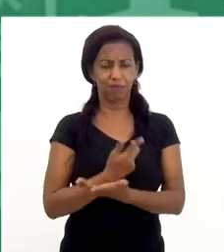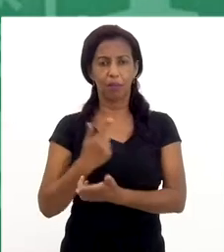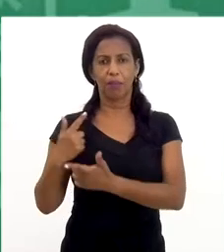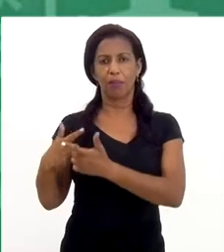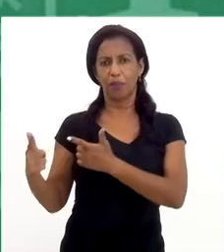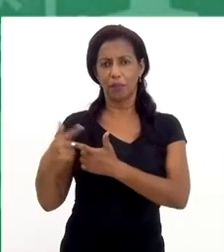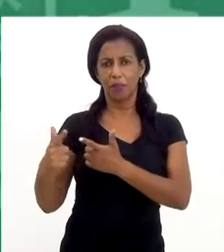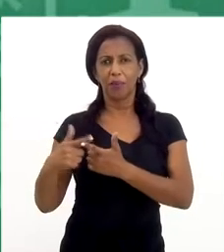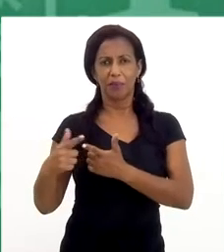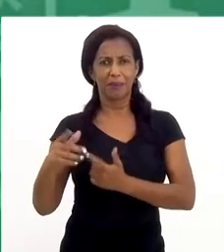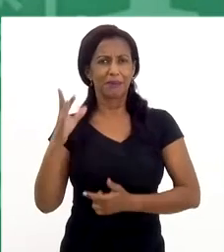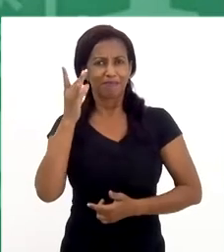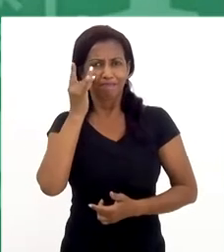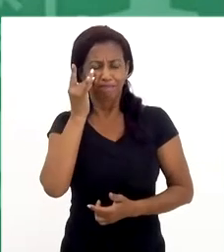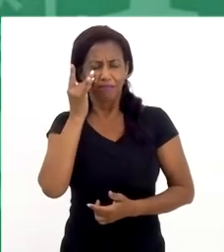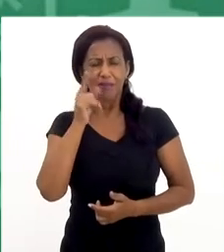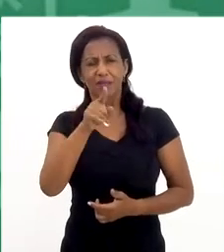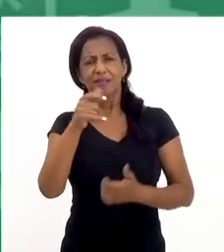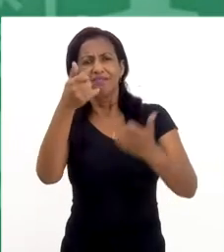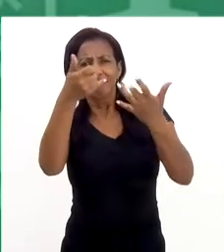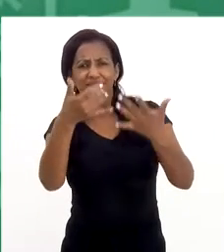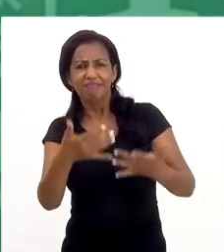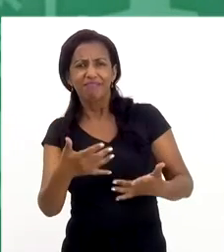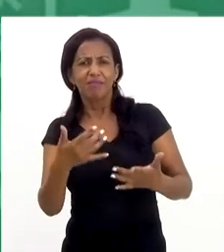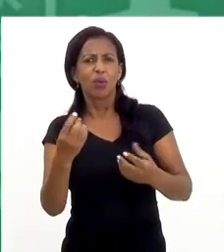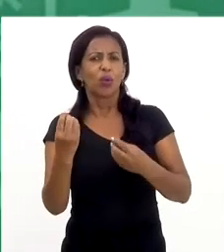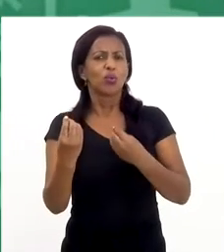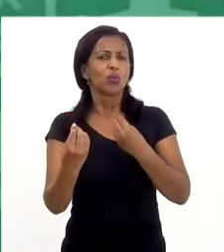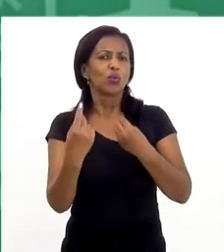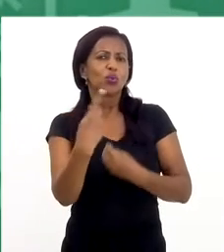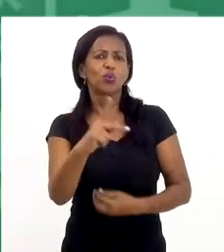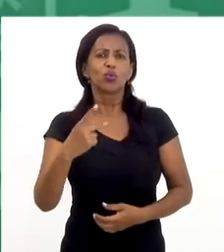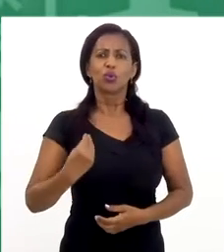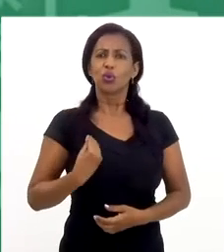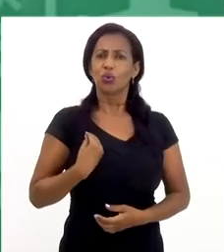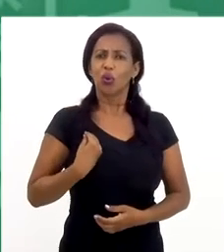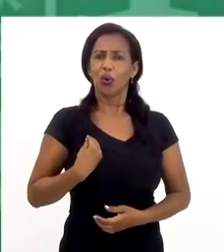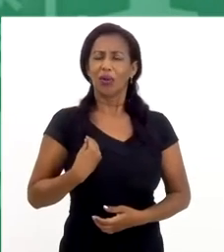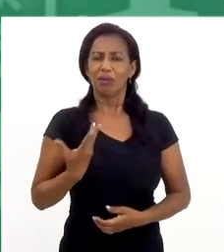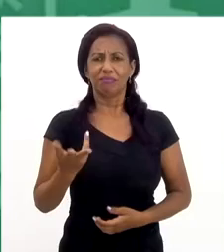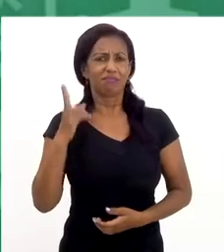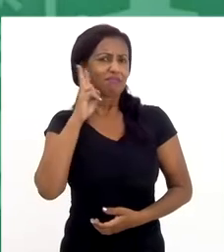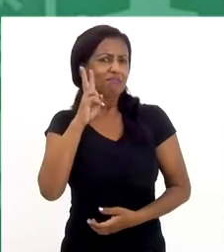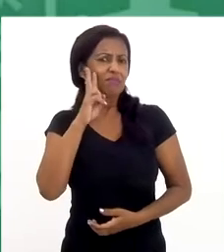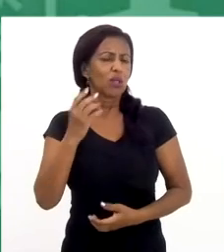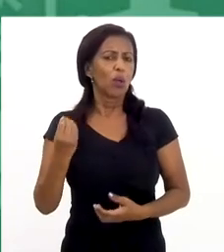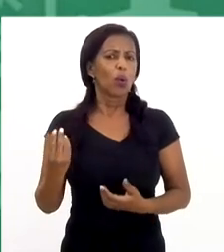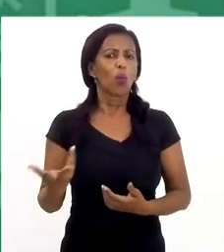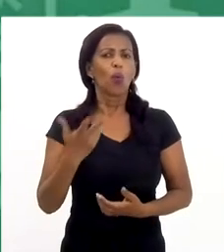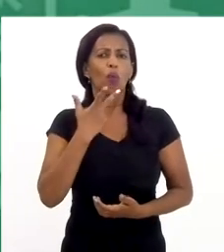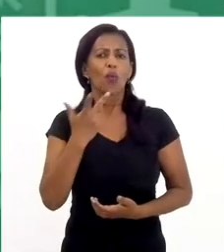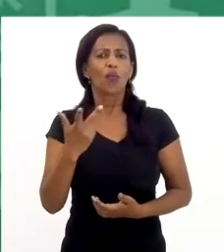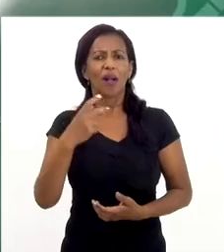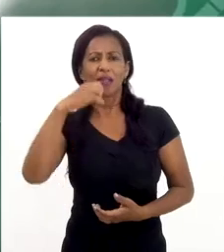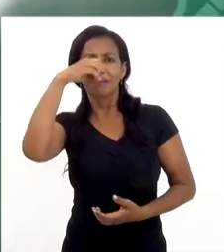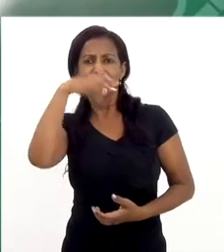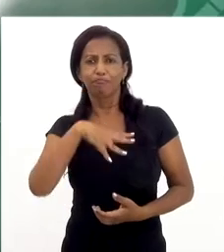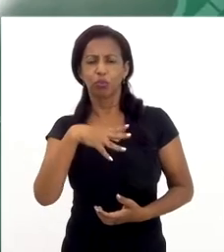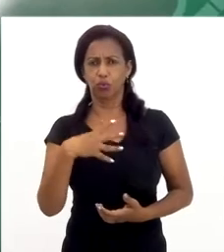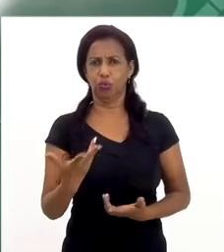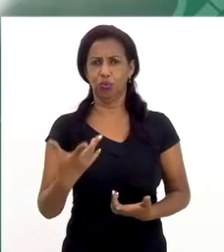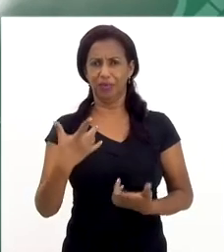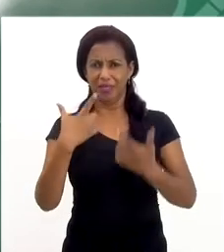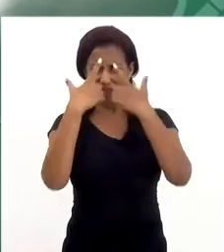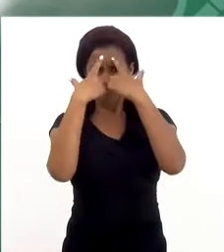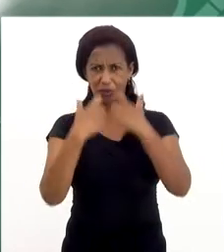já passou para o situações por provações eu queria que você Contasse um pouquinho da sua história para gente quando se fala nessa